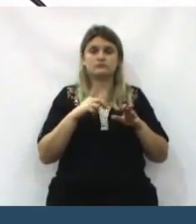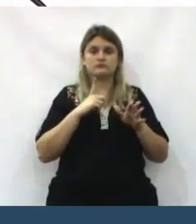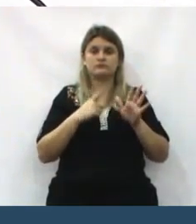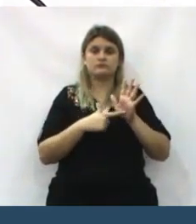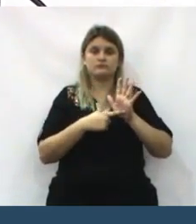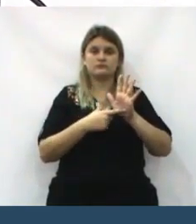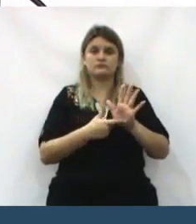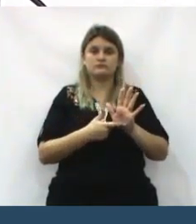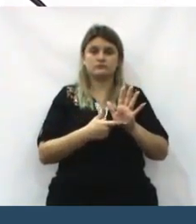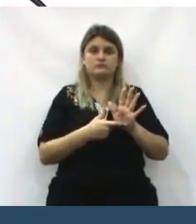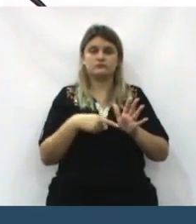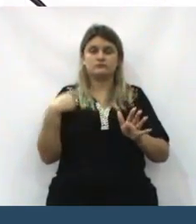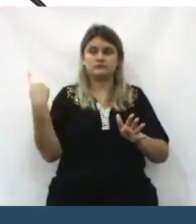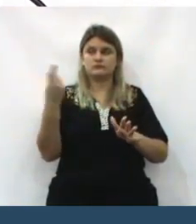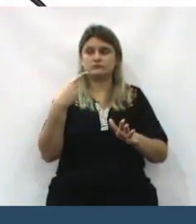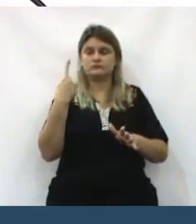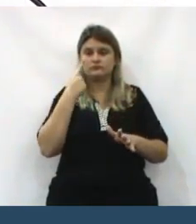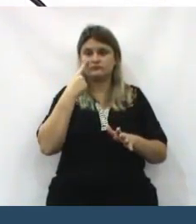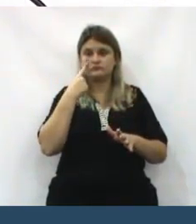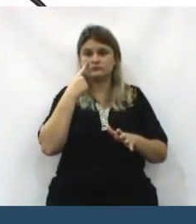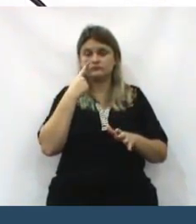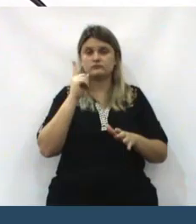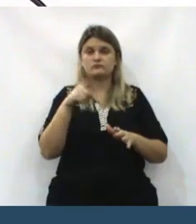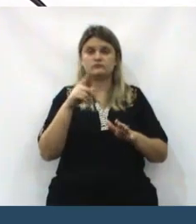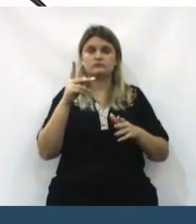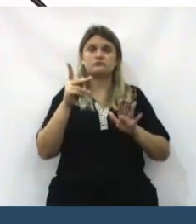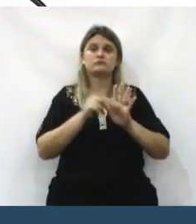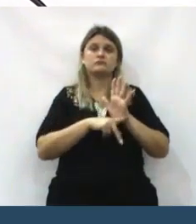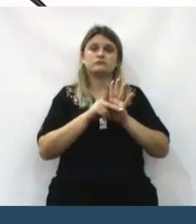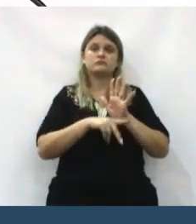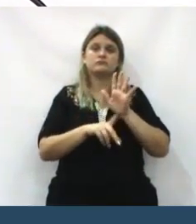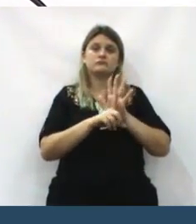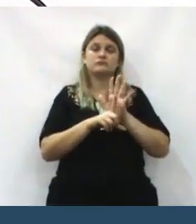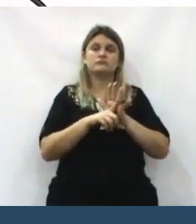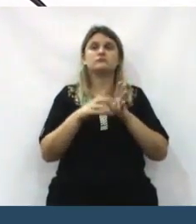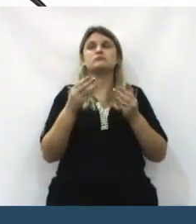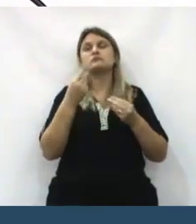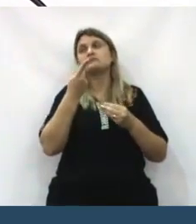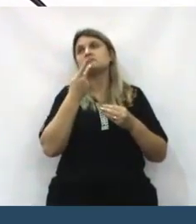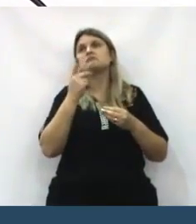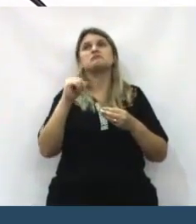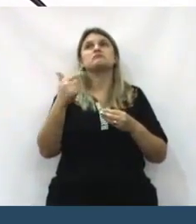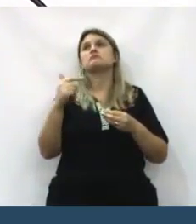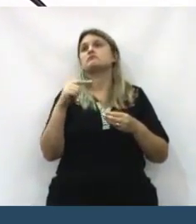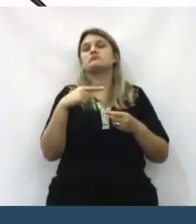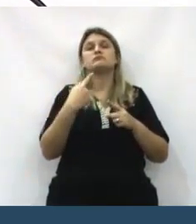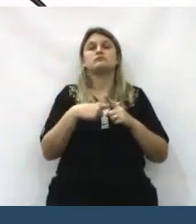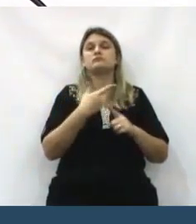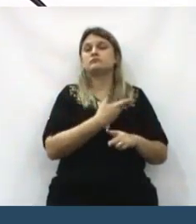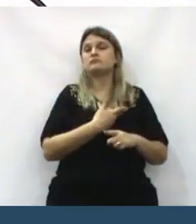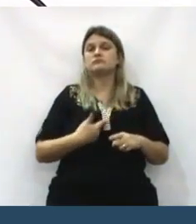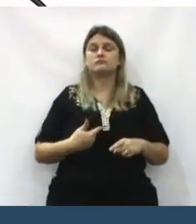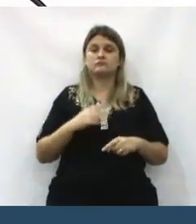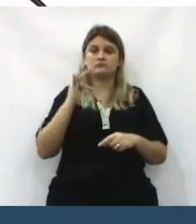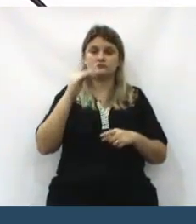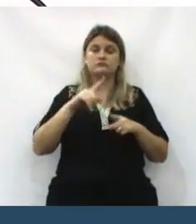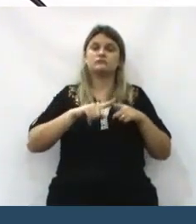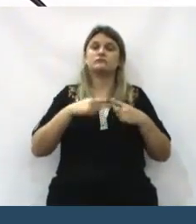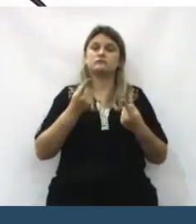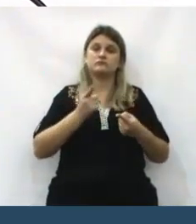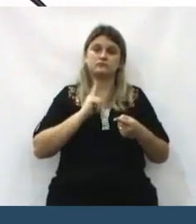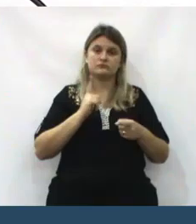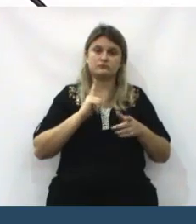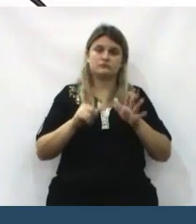apresento, diante Vossas Excelências, tal projeto de lei, que muitos podem dizer é inconstitucional o governo federal, mas existe uma